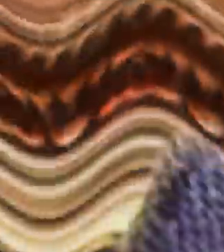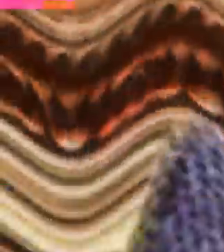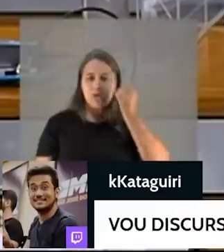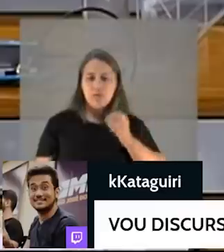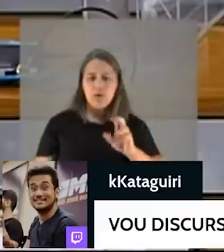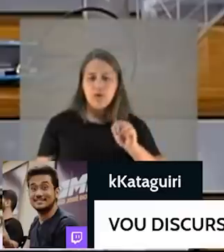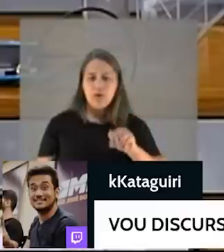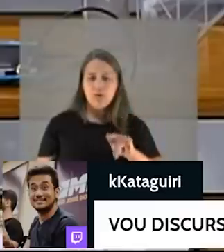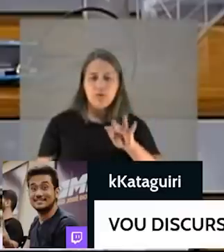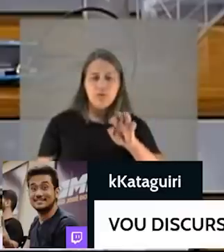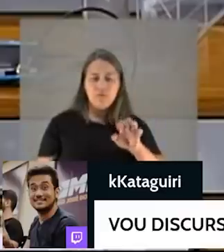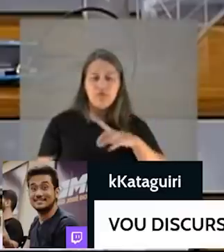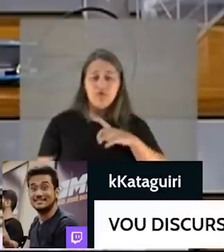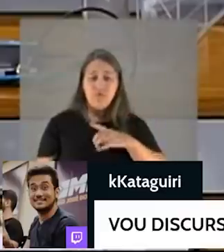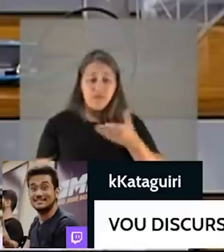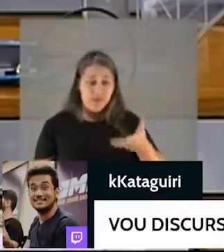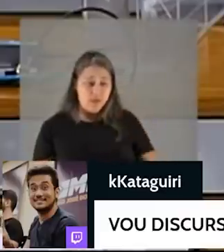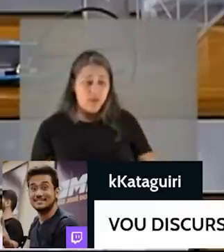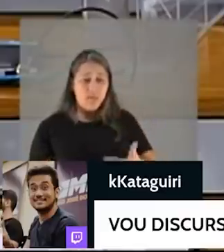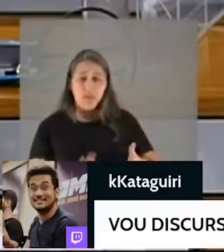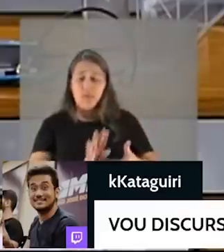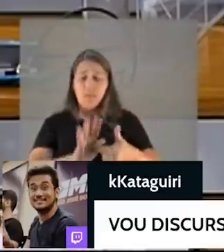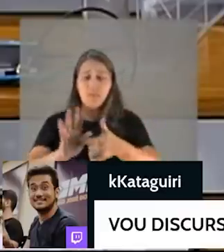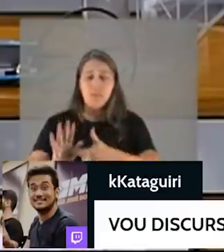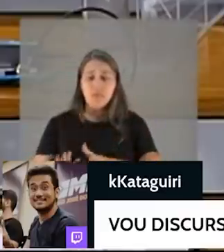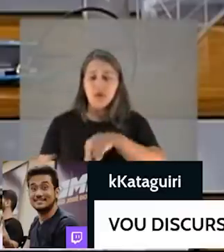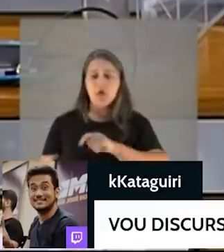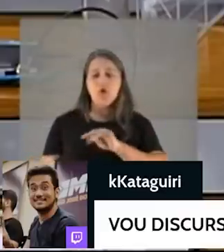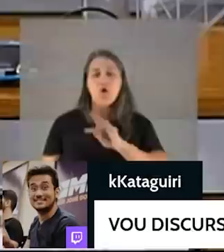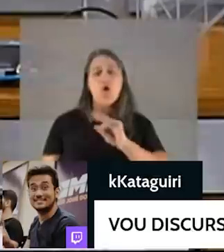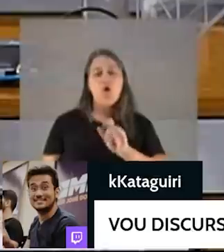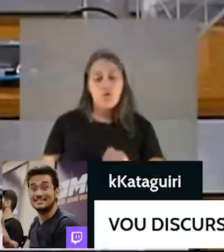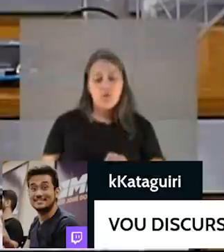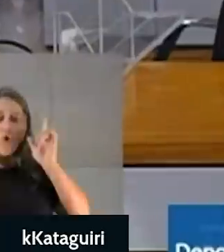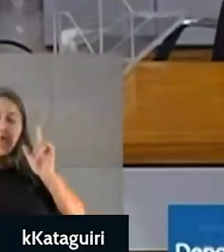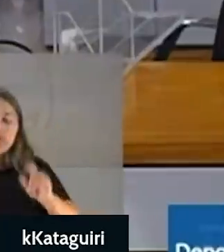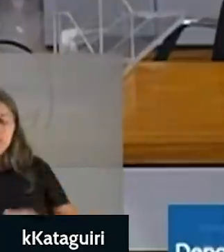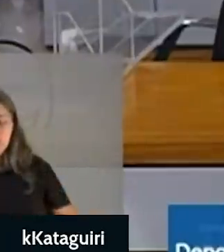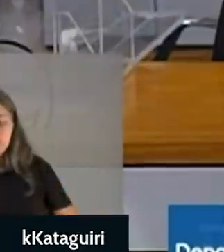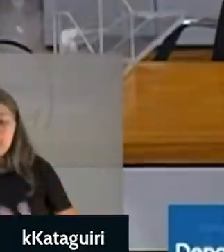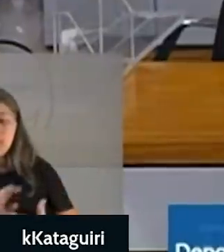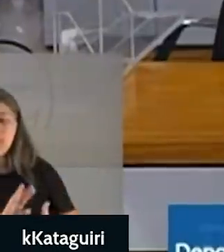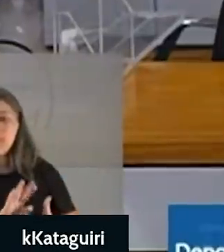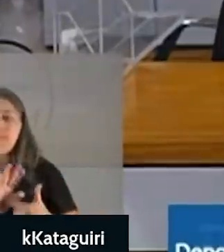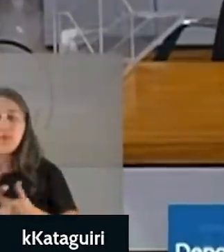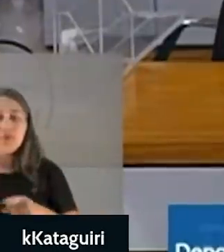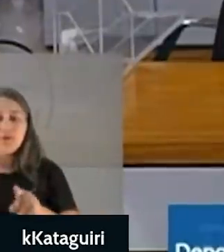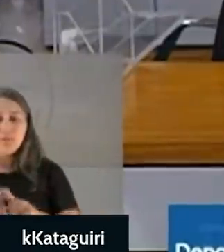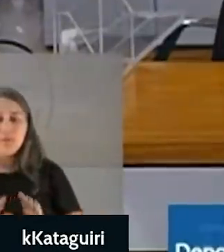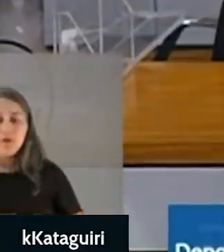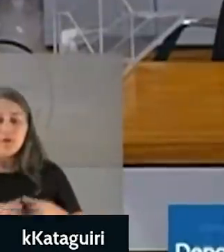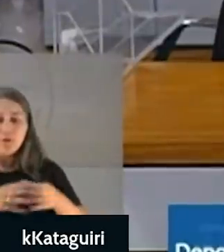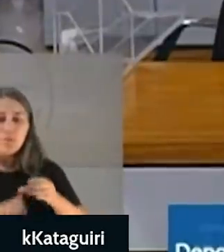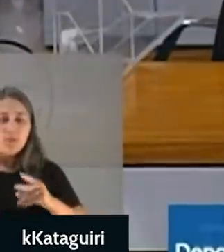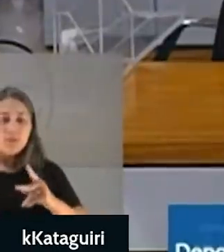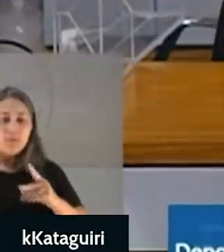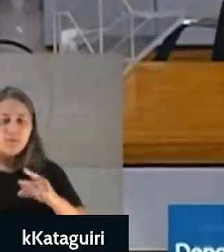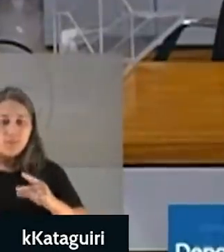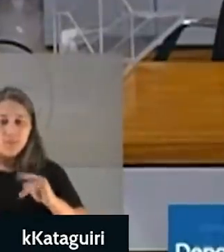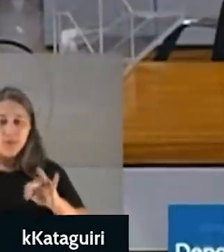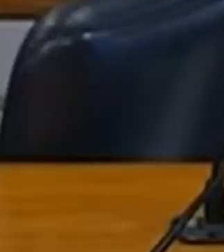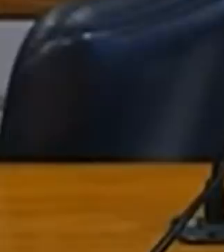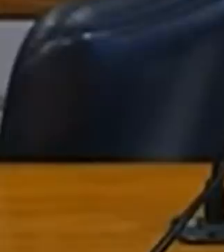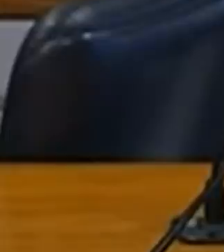Eu queria que ele apontasse nas notas taquigráficas, ele citou ontem, e mostrar a essa comissão em qual das